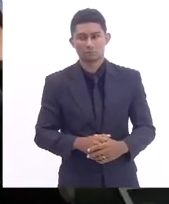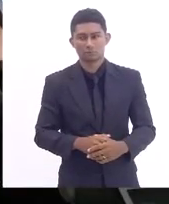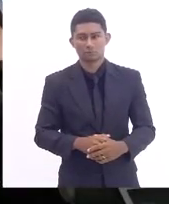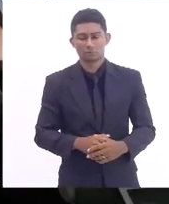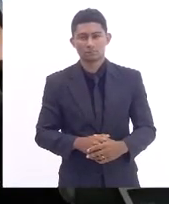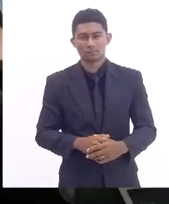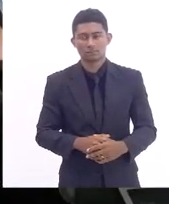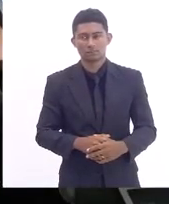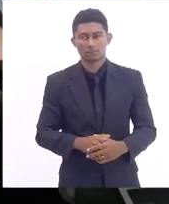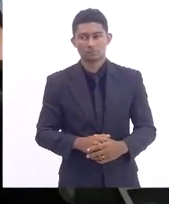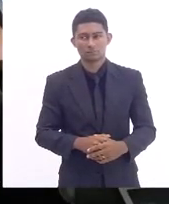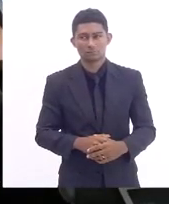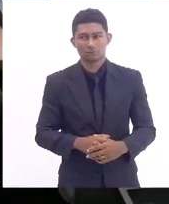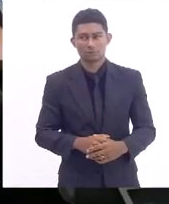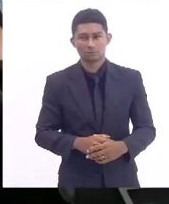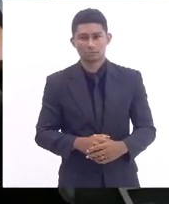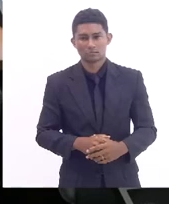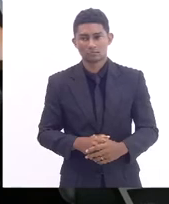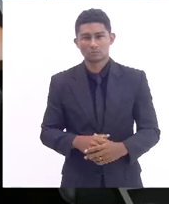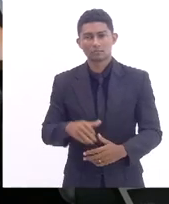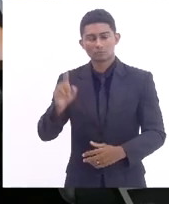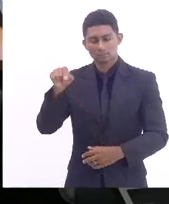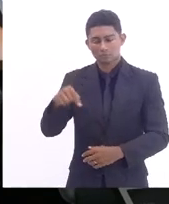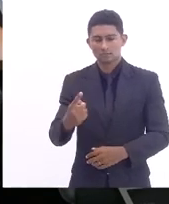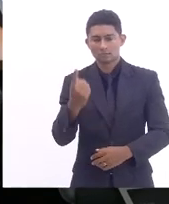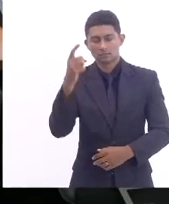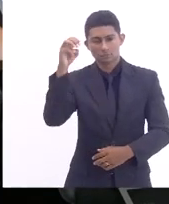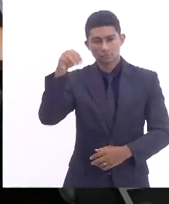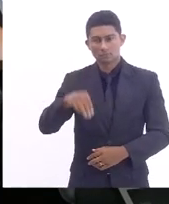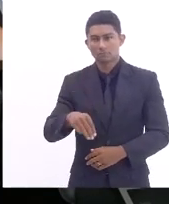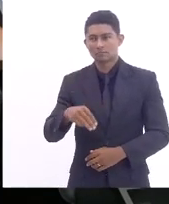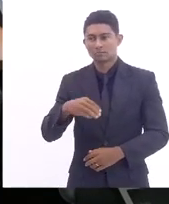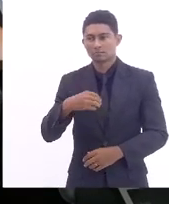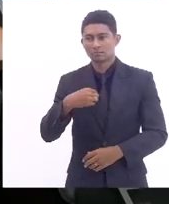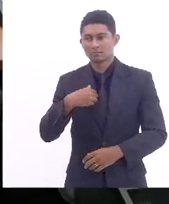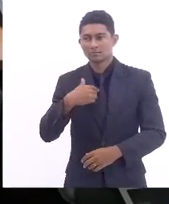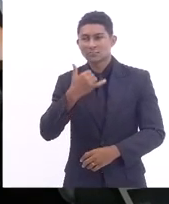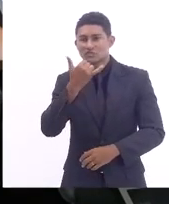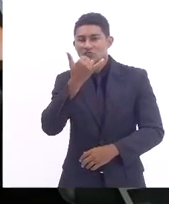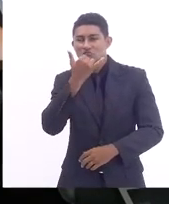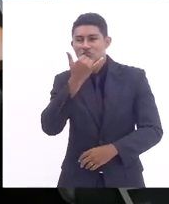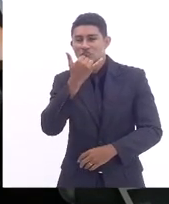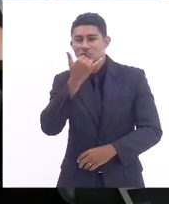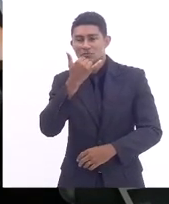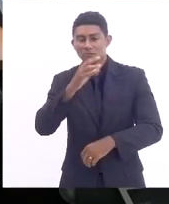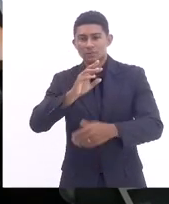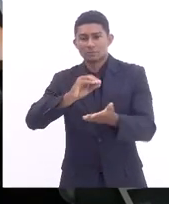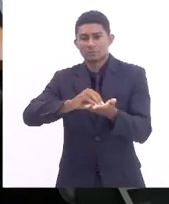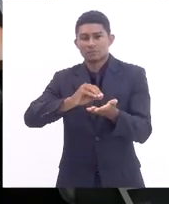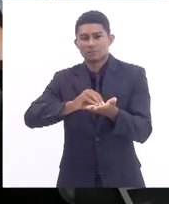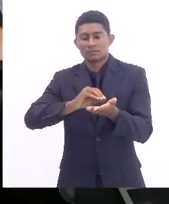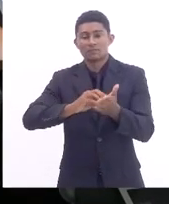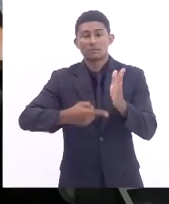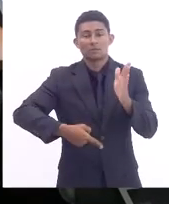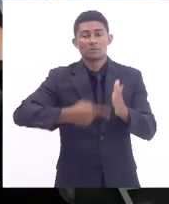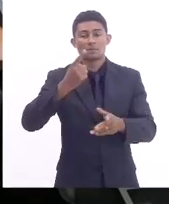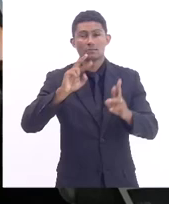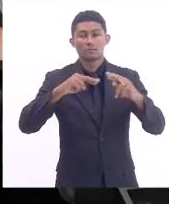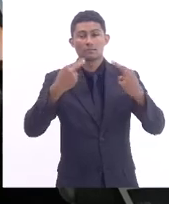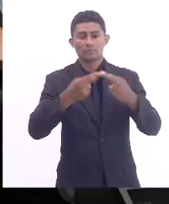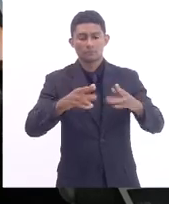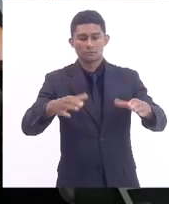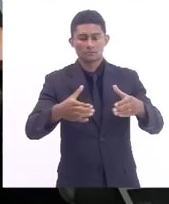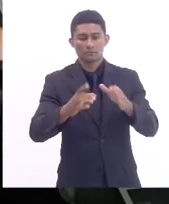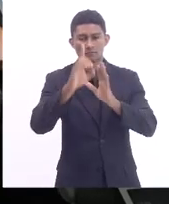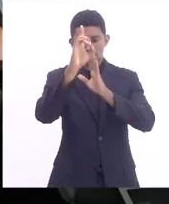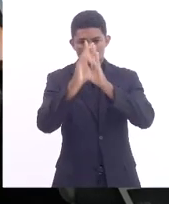é aquela deu aqui um minuto aí eu me enrolei faltou uma coisa é que na primeira reunião de Diretoria